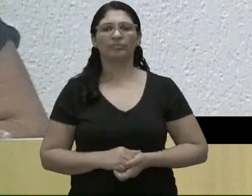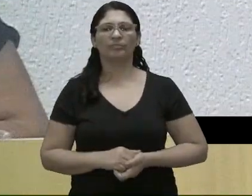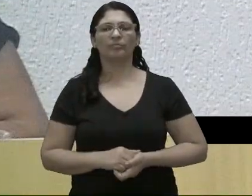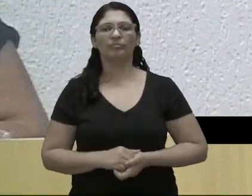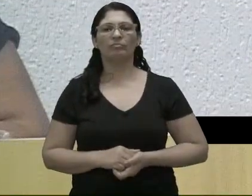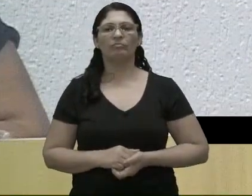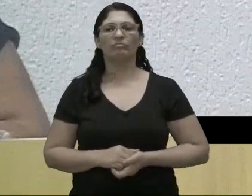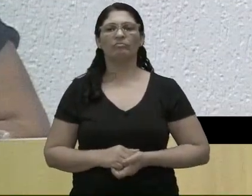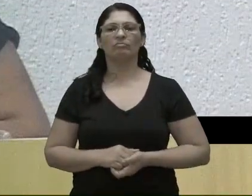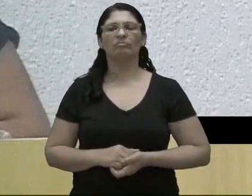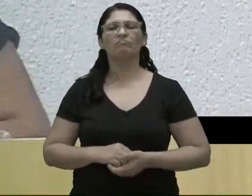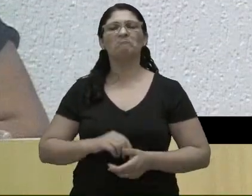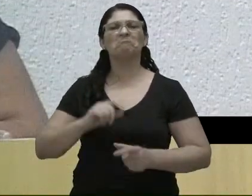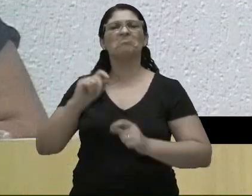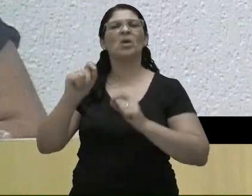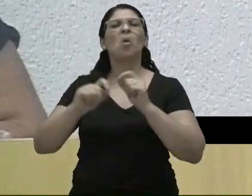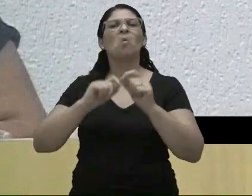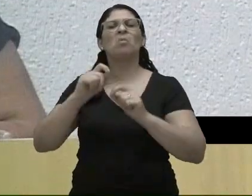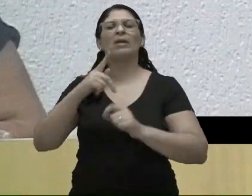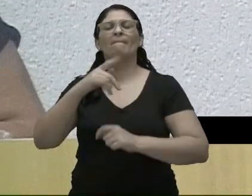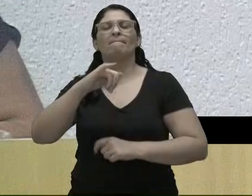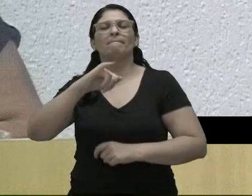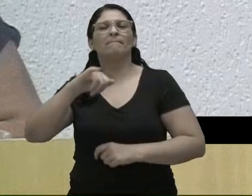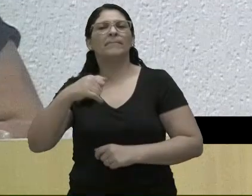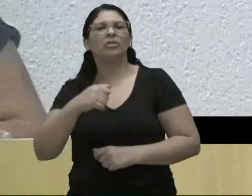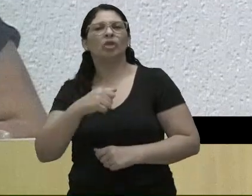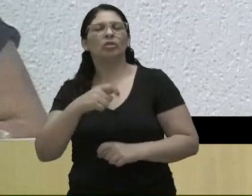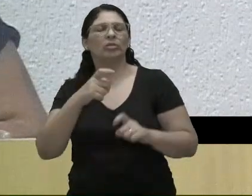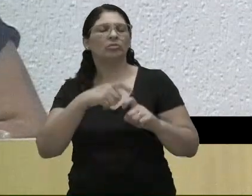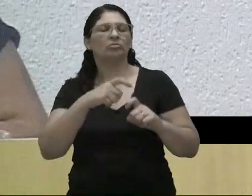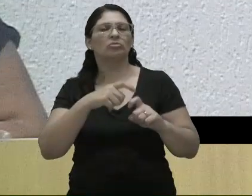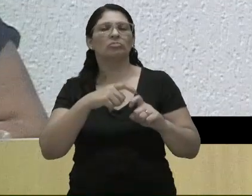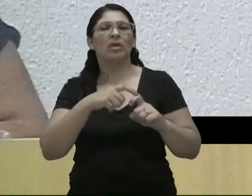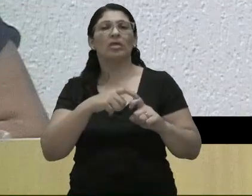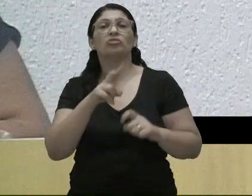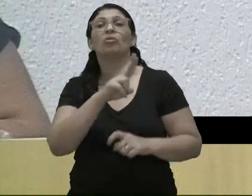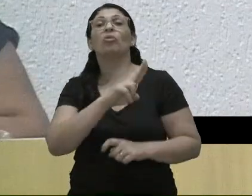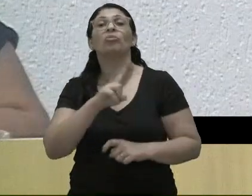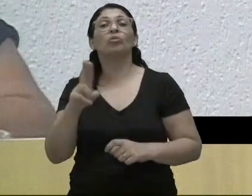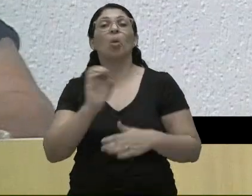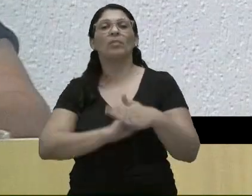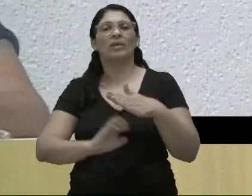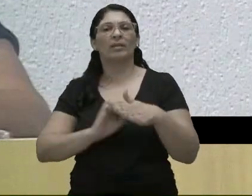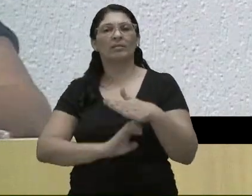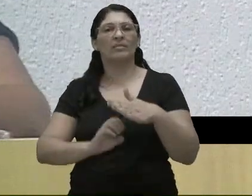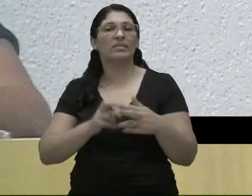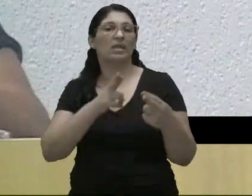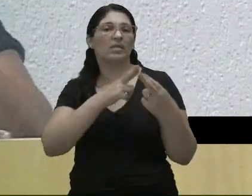Quem que é a PJ dos médicos da unidade? Qual o nome da empresa que...